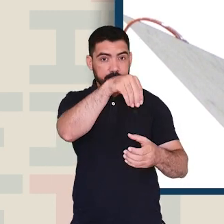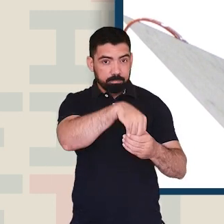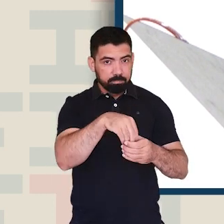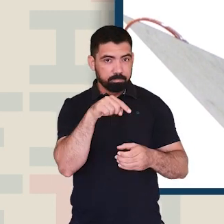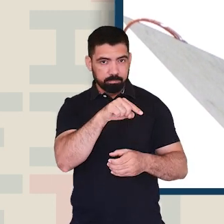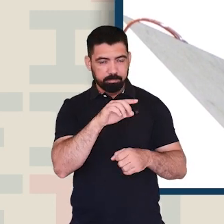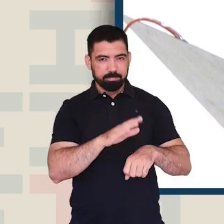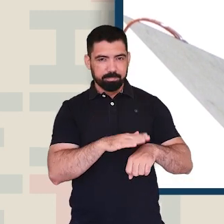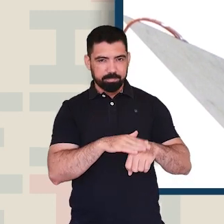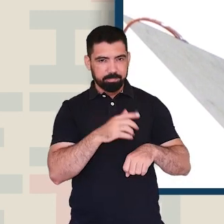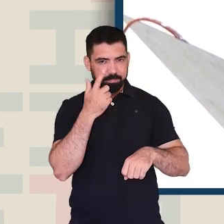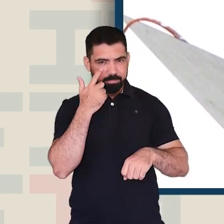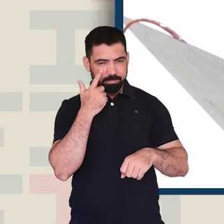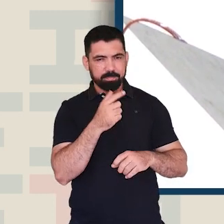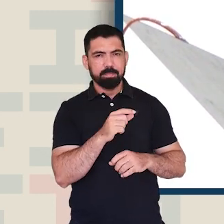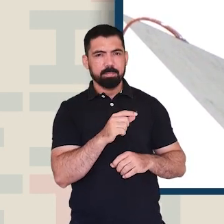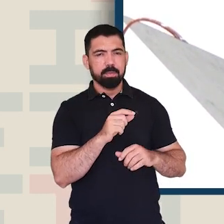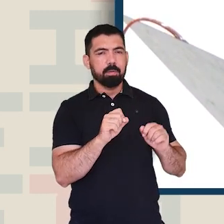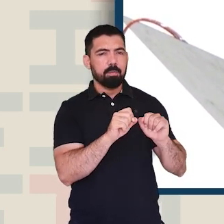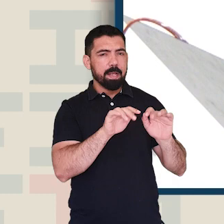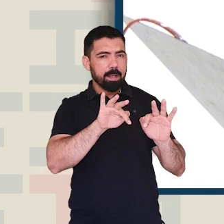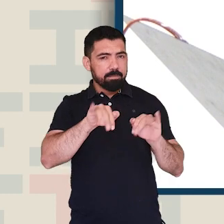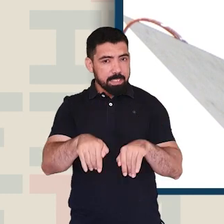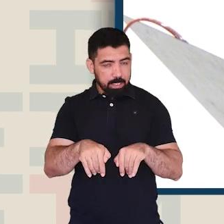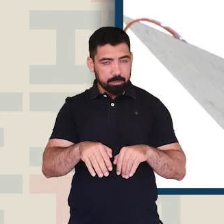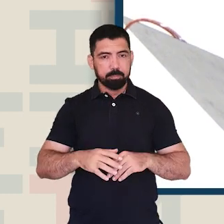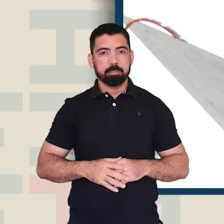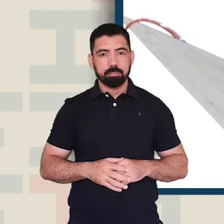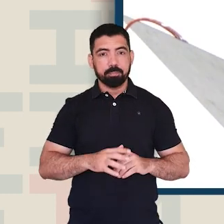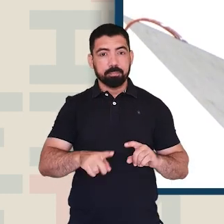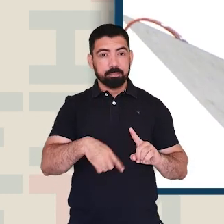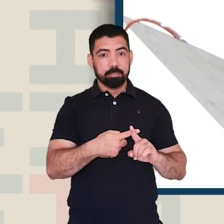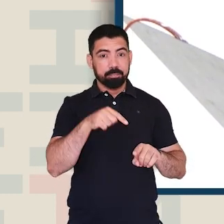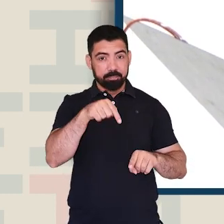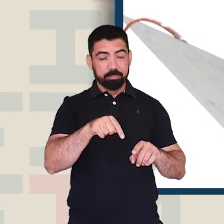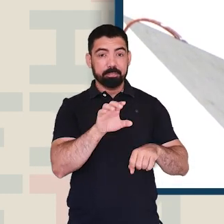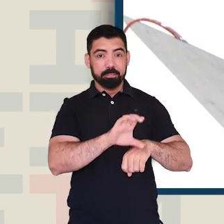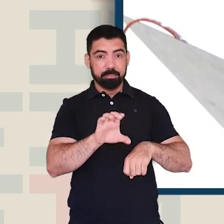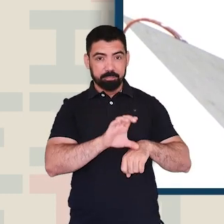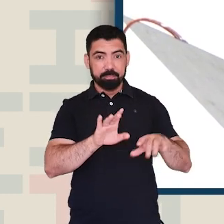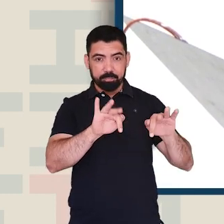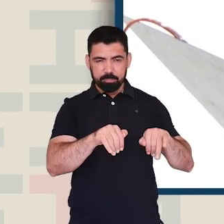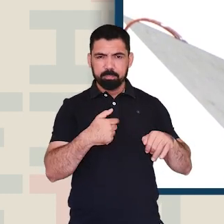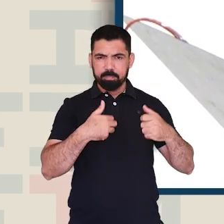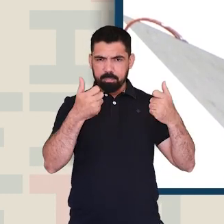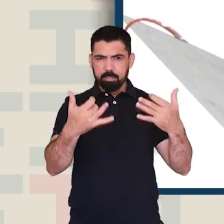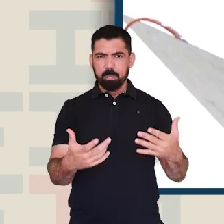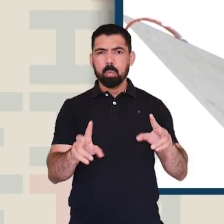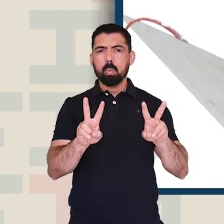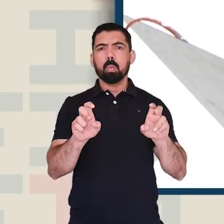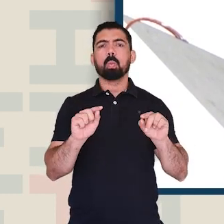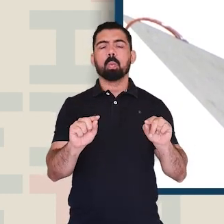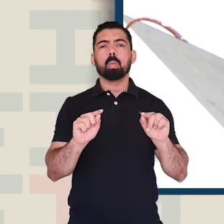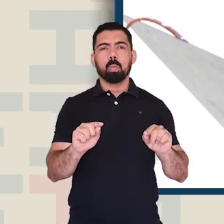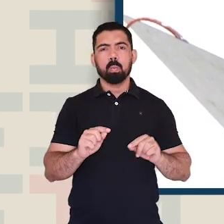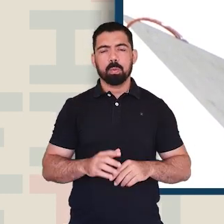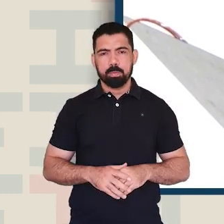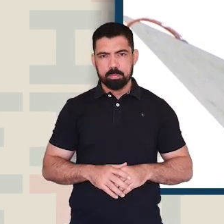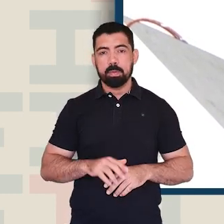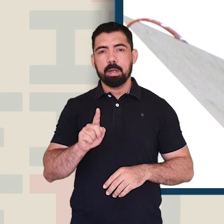Nesse instantezinho aqui, para finalizar mais esse módulo, eu vou falar um pouco